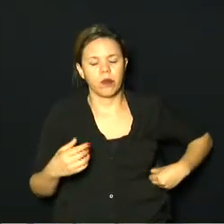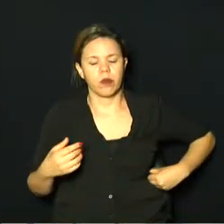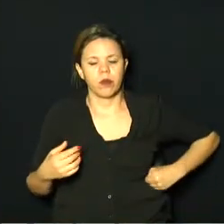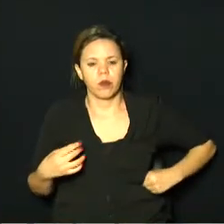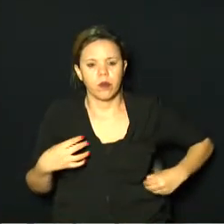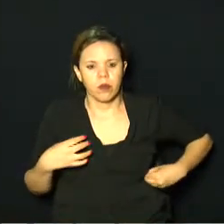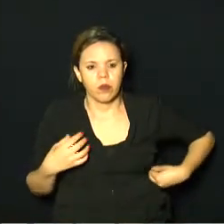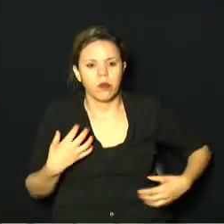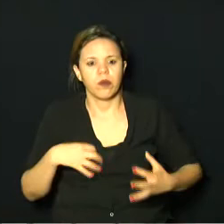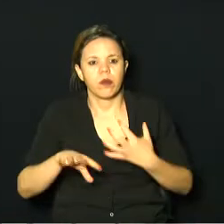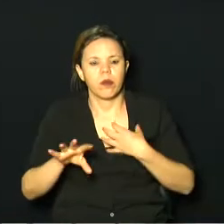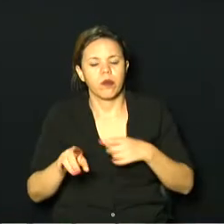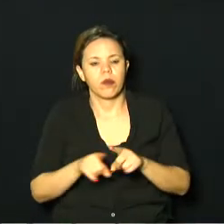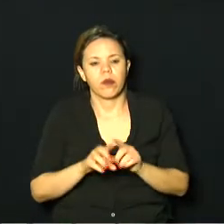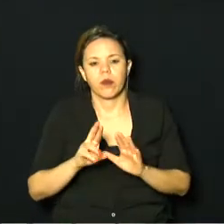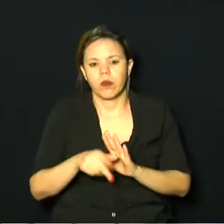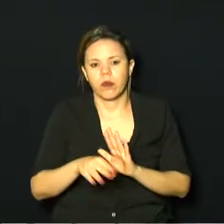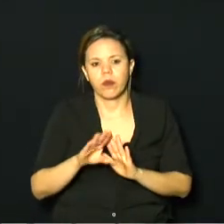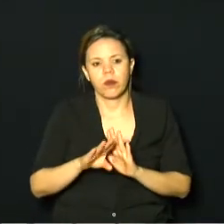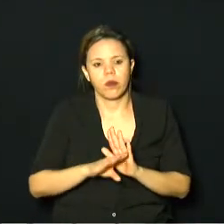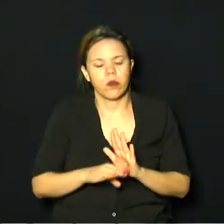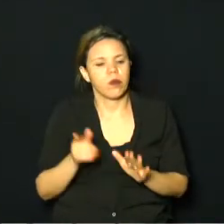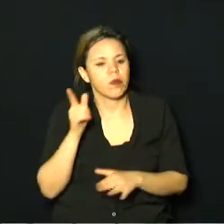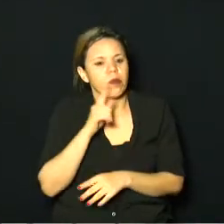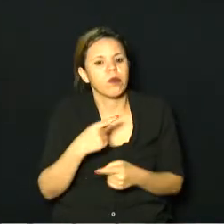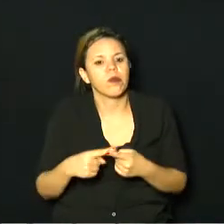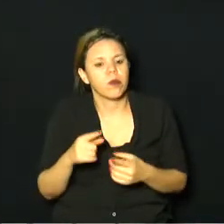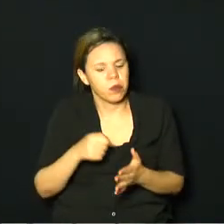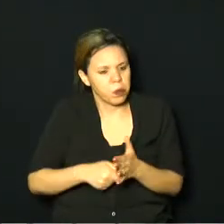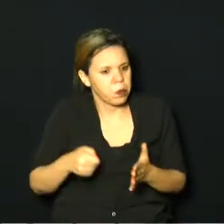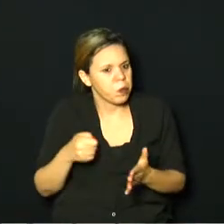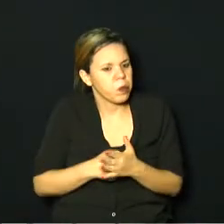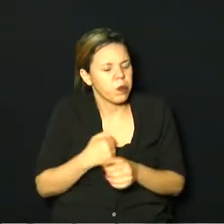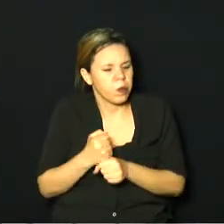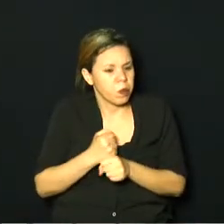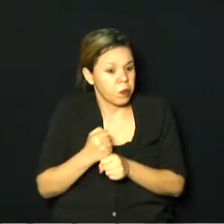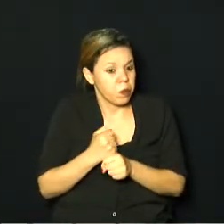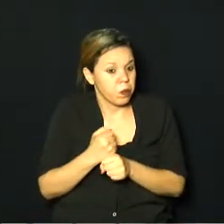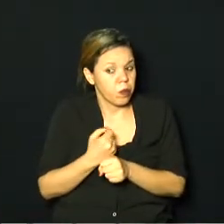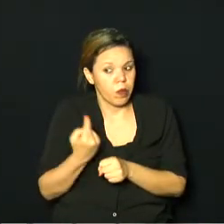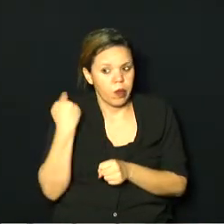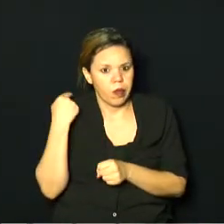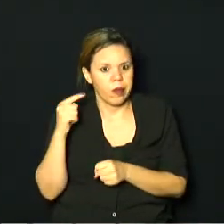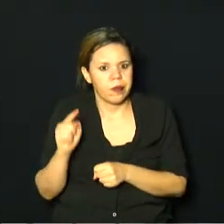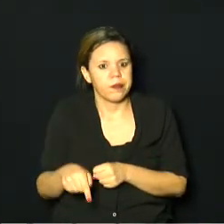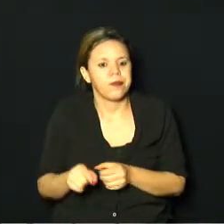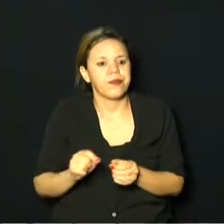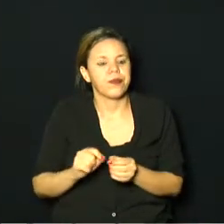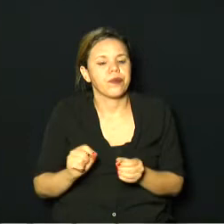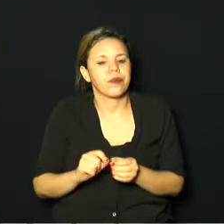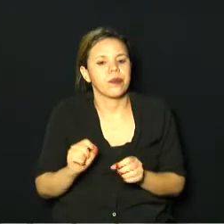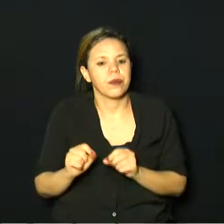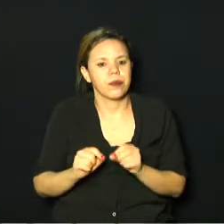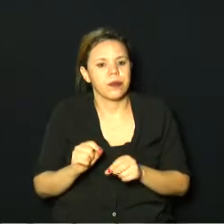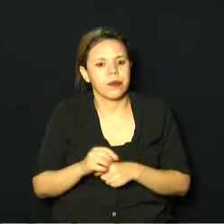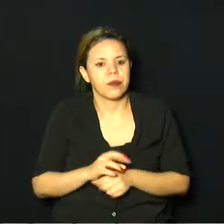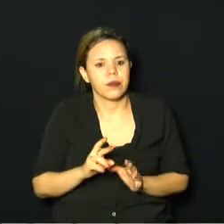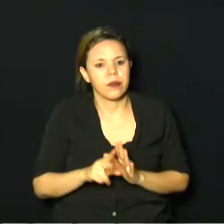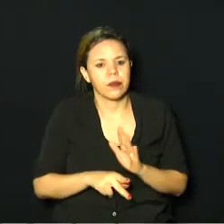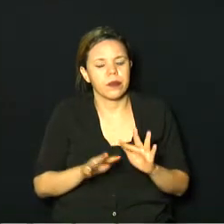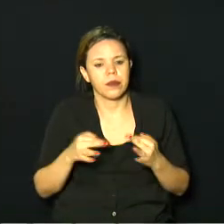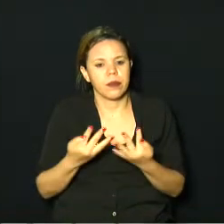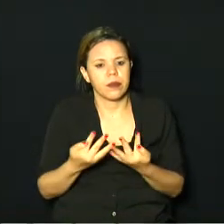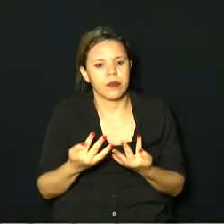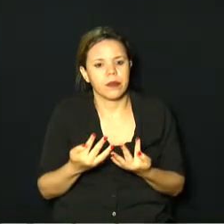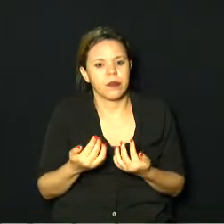programas. Eles foram conseguidos porque houve lutas há anos atrás, e foi isso que fez com que várias famílias